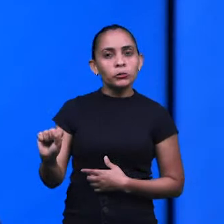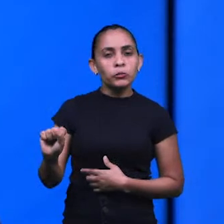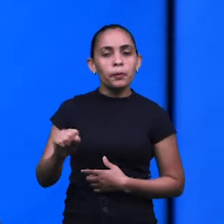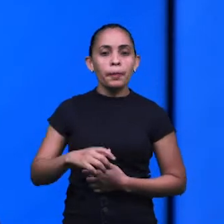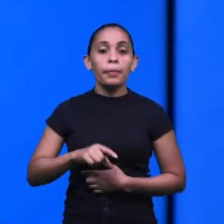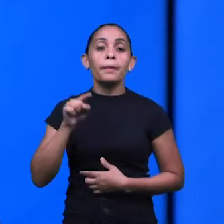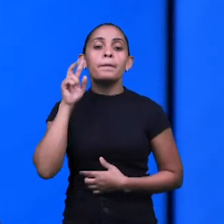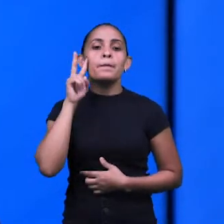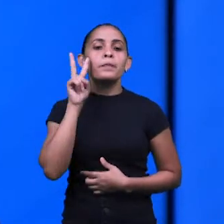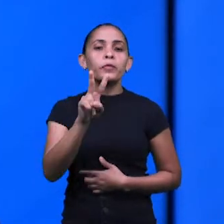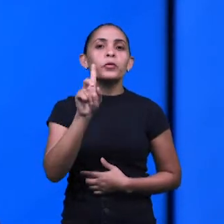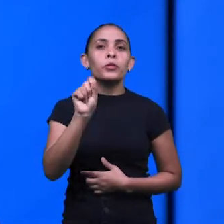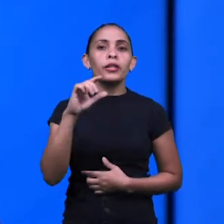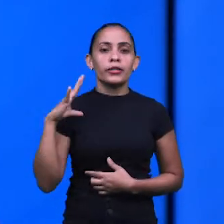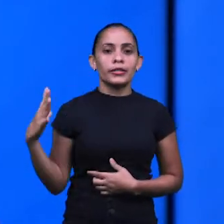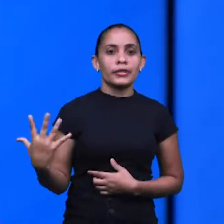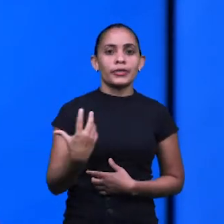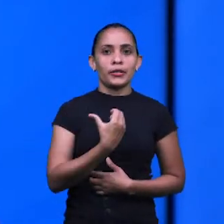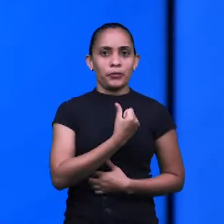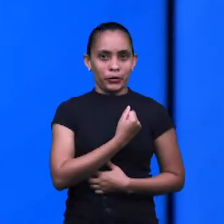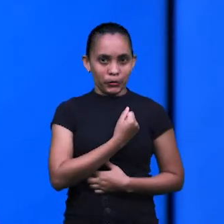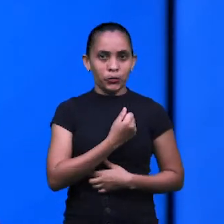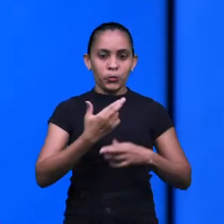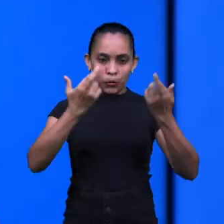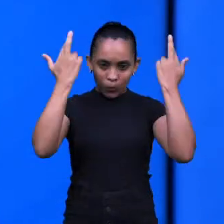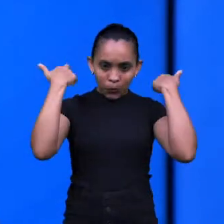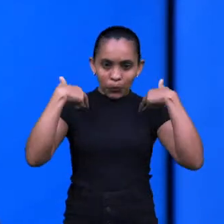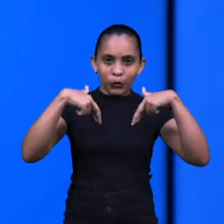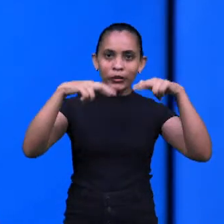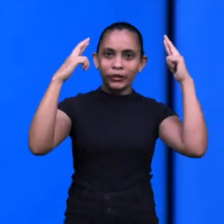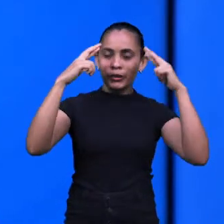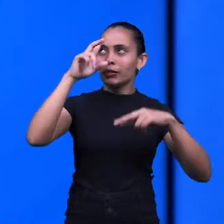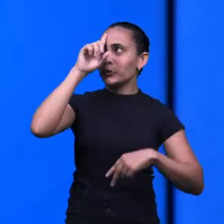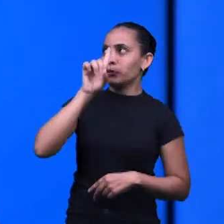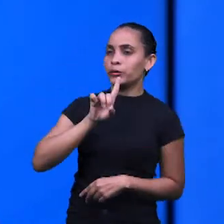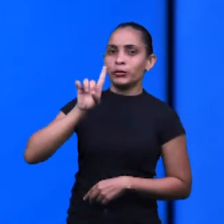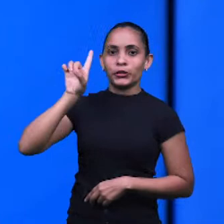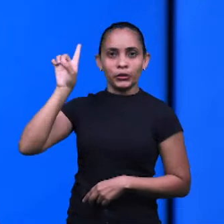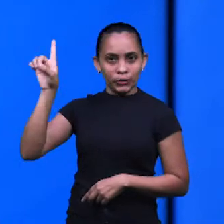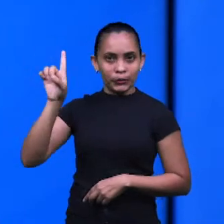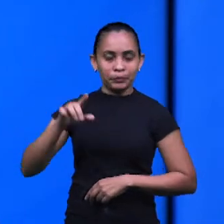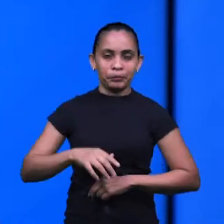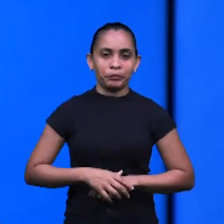a salvação no Cordeiro de Deus. Muito bem colocada essa